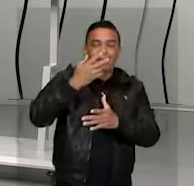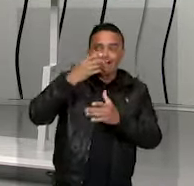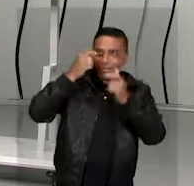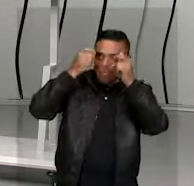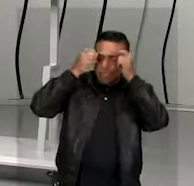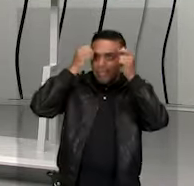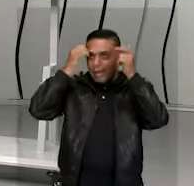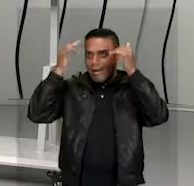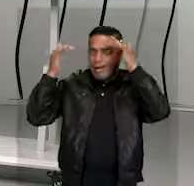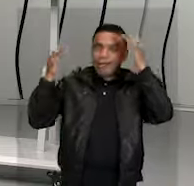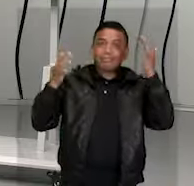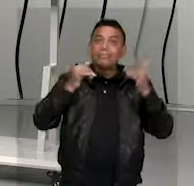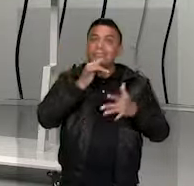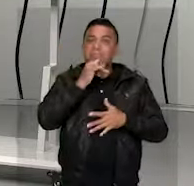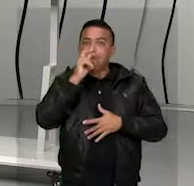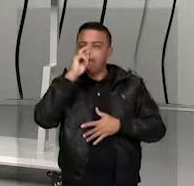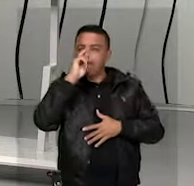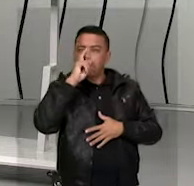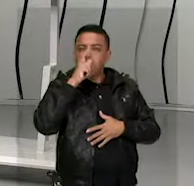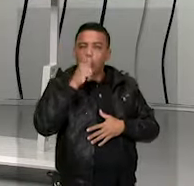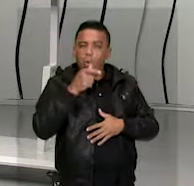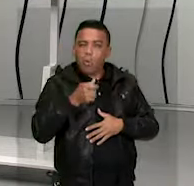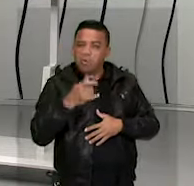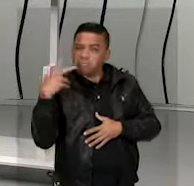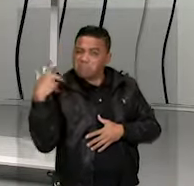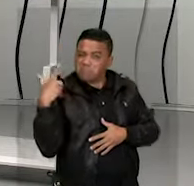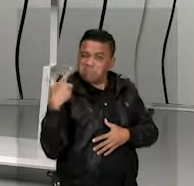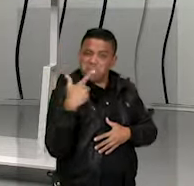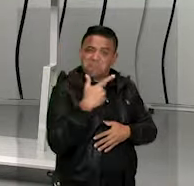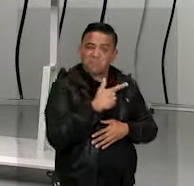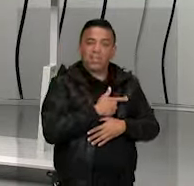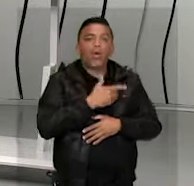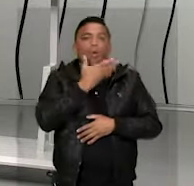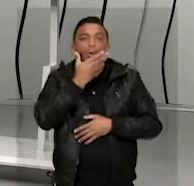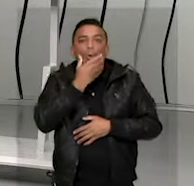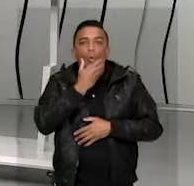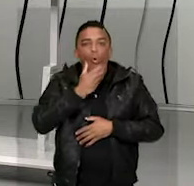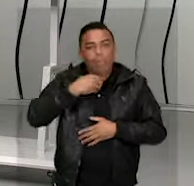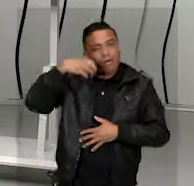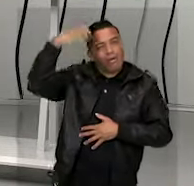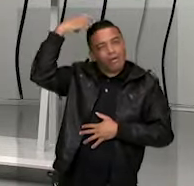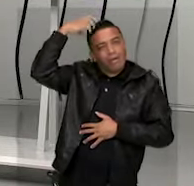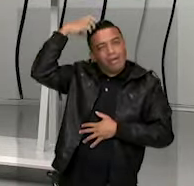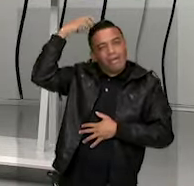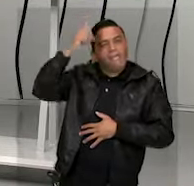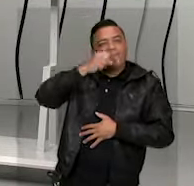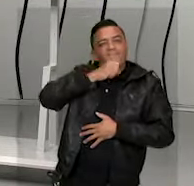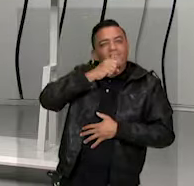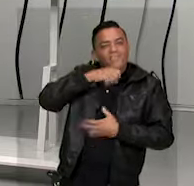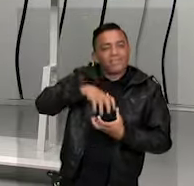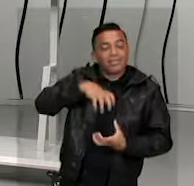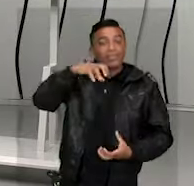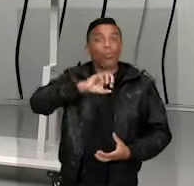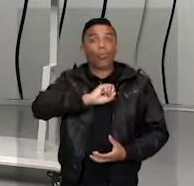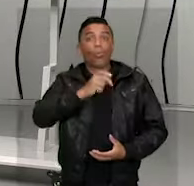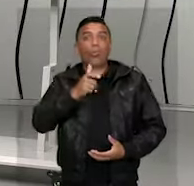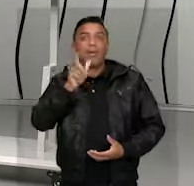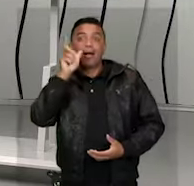bruxa, ou era um velho rei, era uma linda criança. Então, vai falando esse